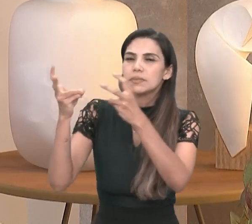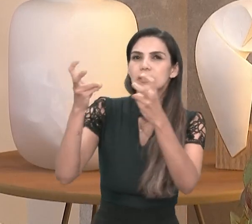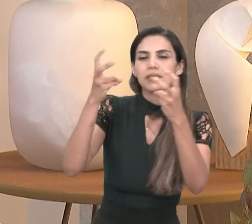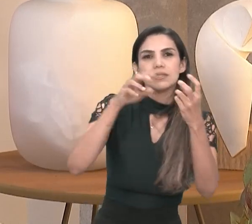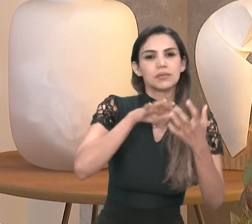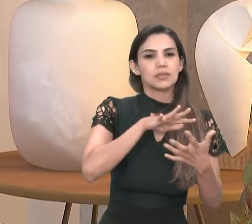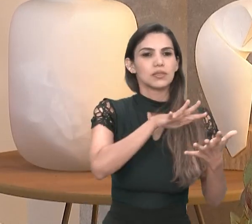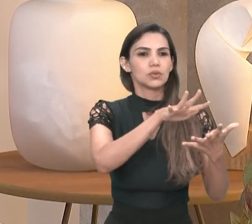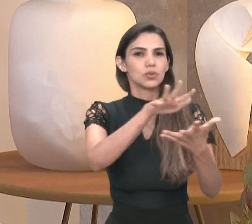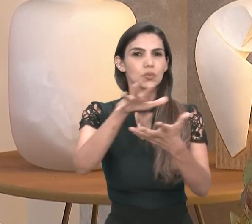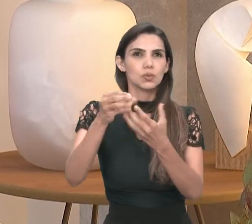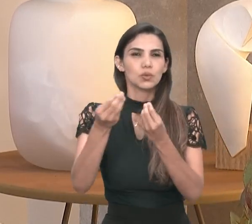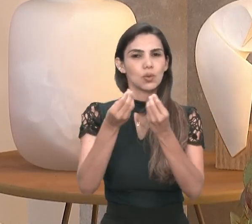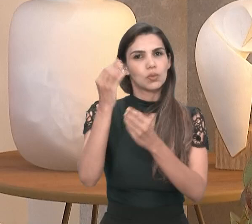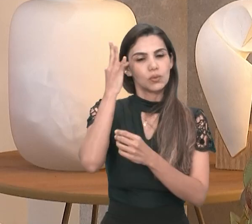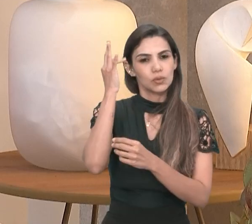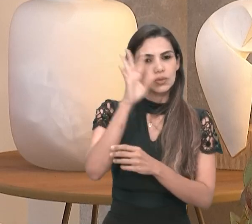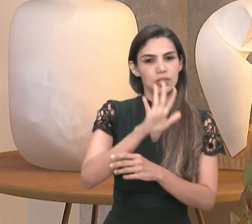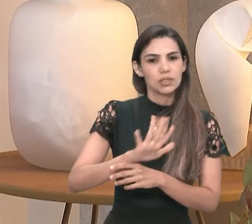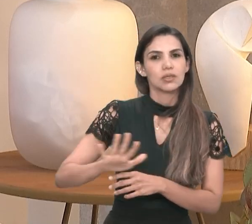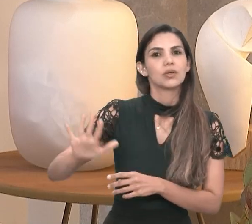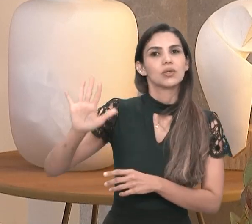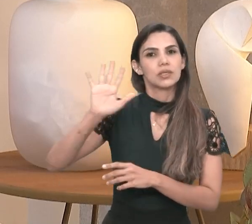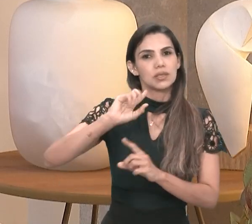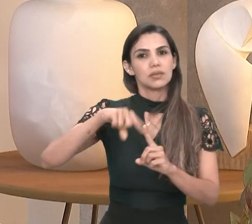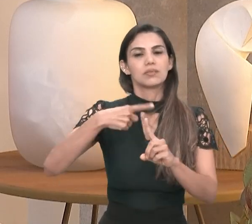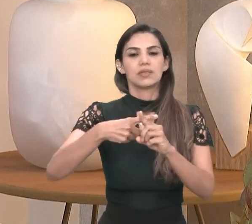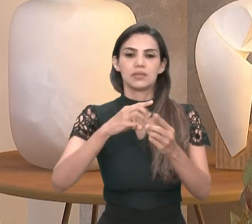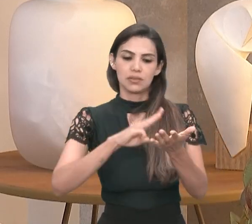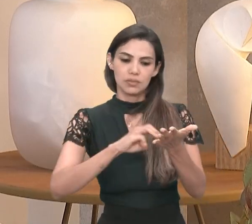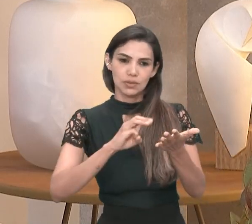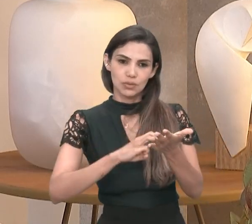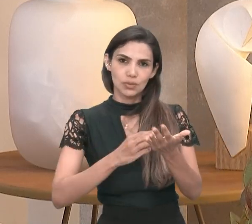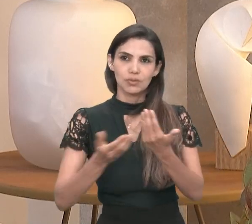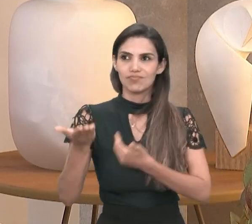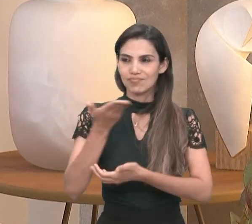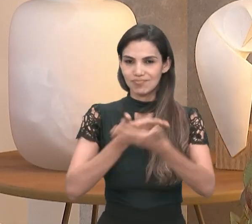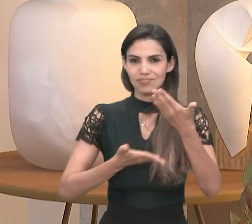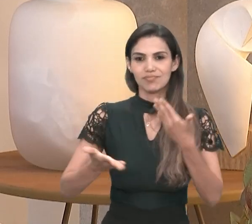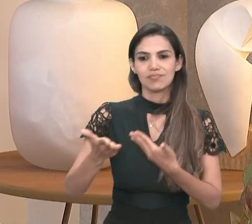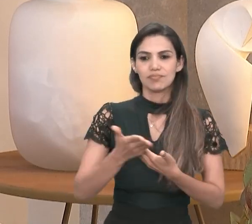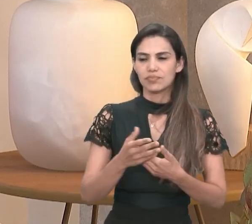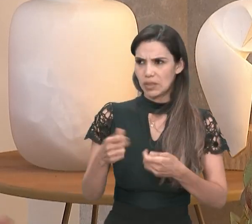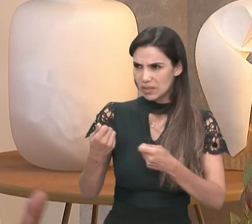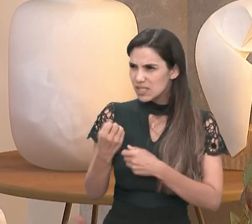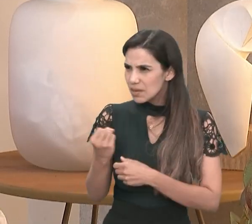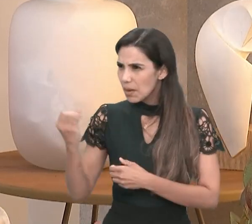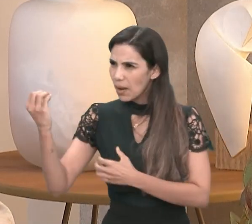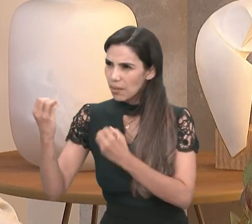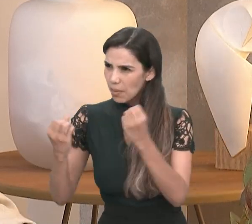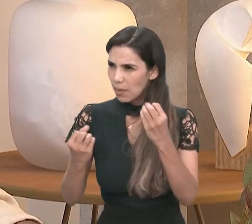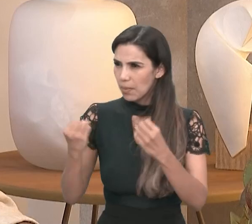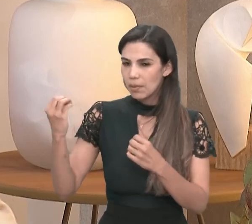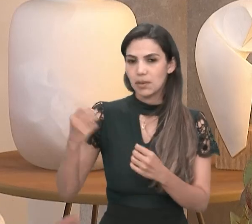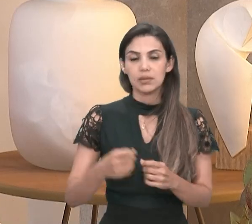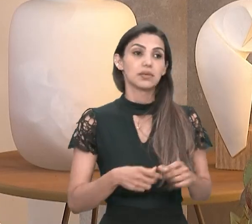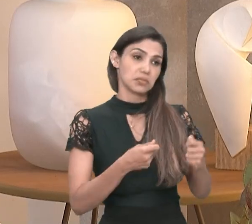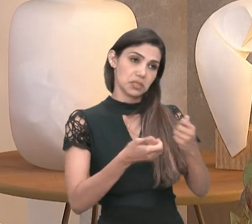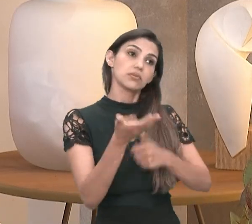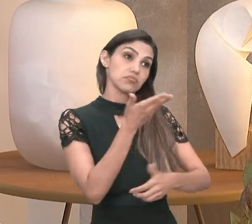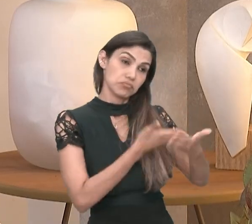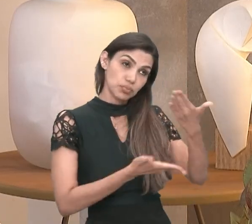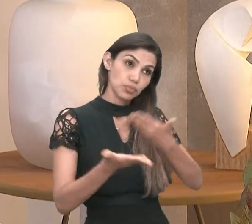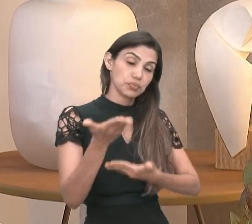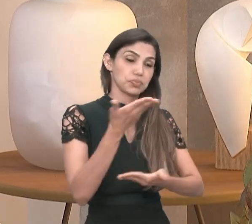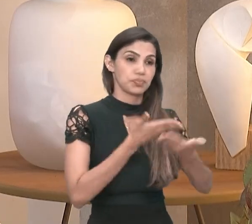e metodológico a partir do compartilhar. Para isso, muitas viagens. Não, você tem que compartilhar. Né? Então